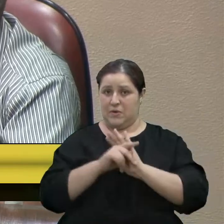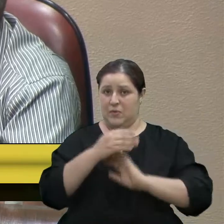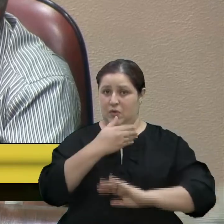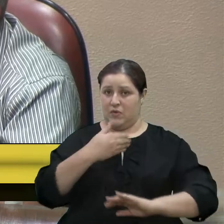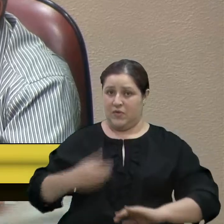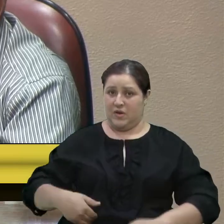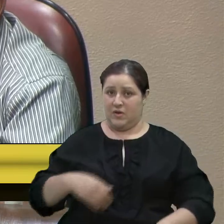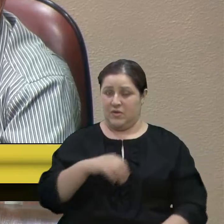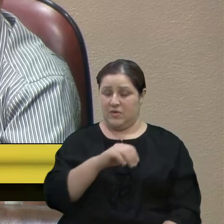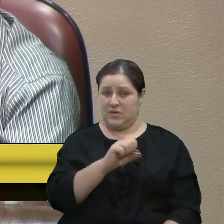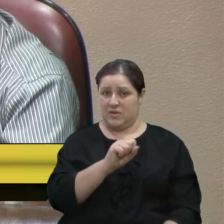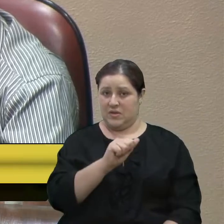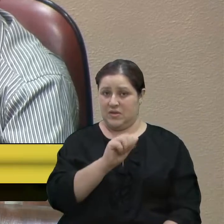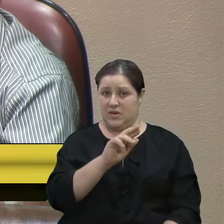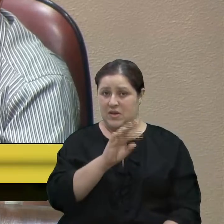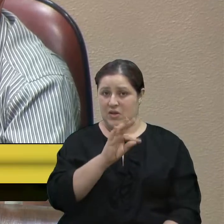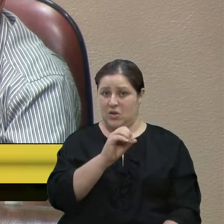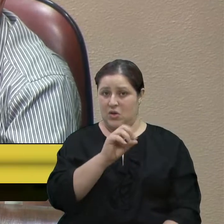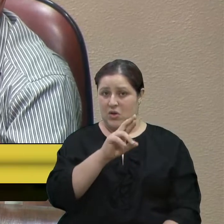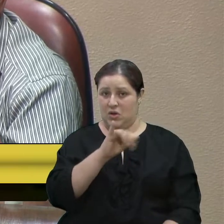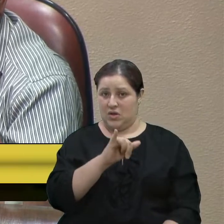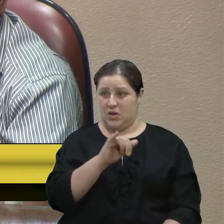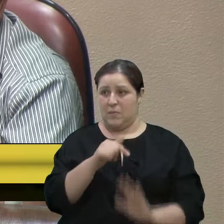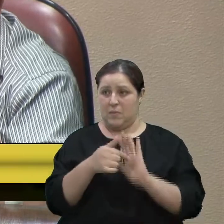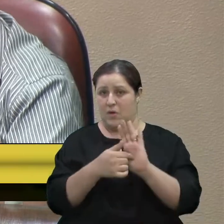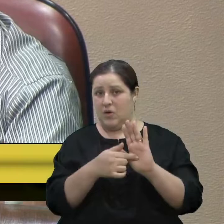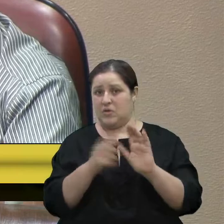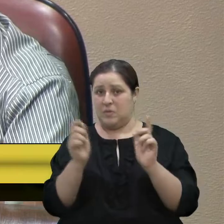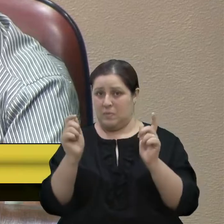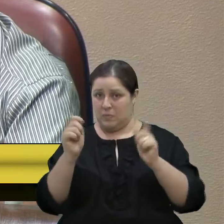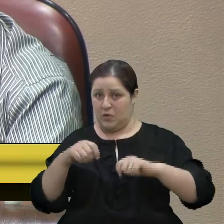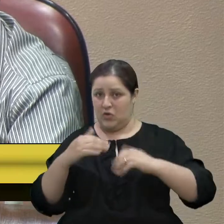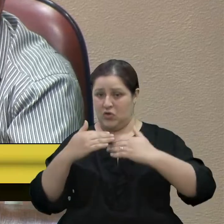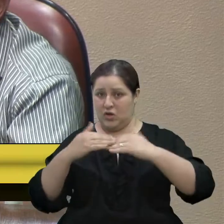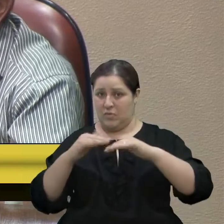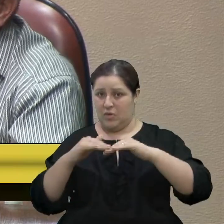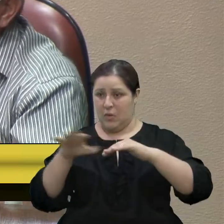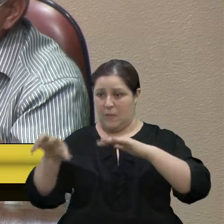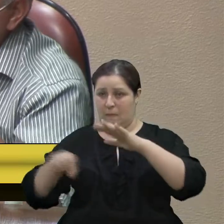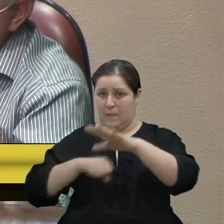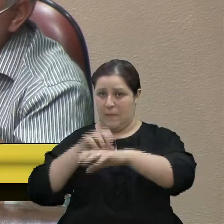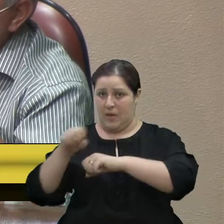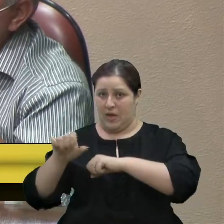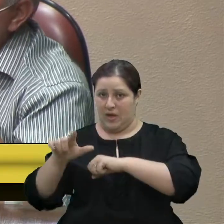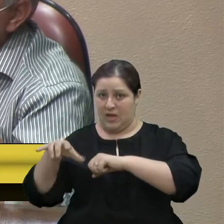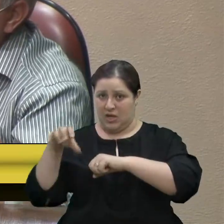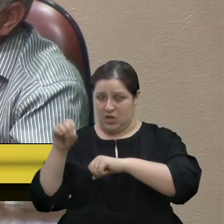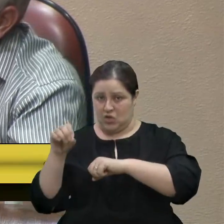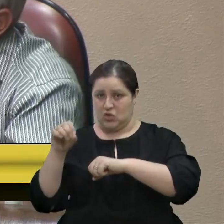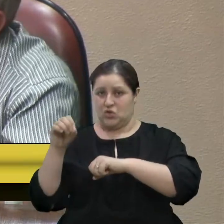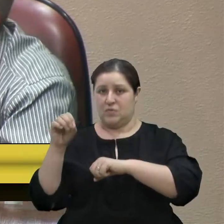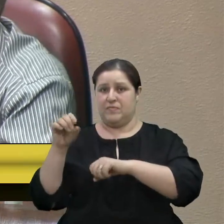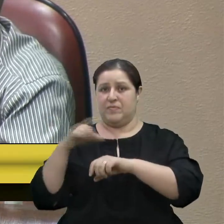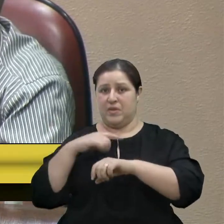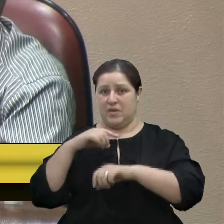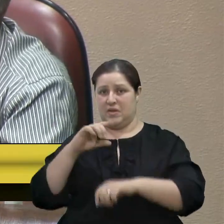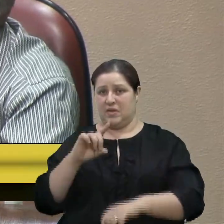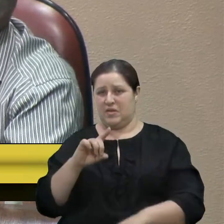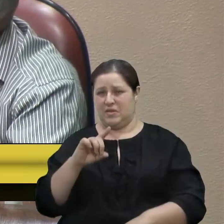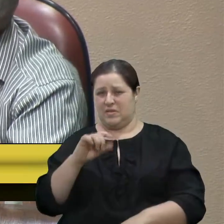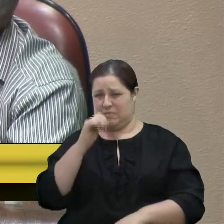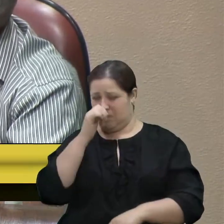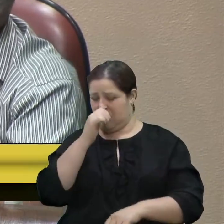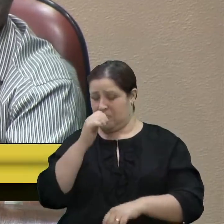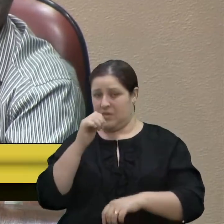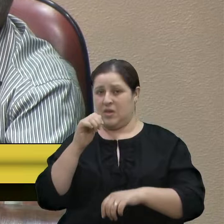a coleta mecanizada era possível, que o DCC funcionava, avalizou com suas mulheres para a